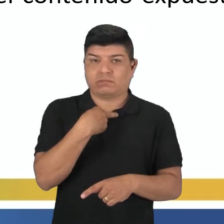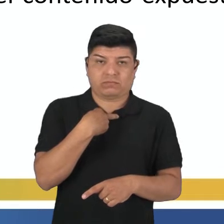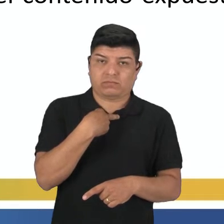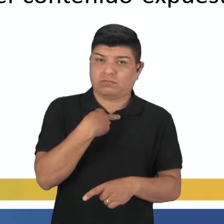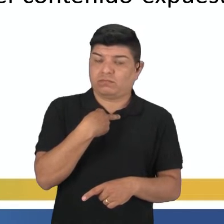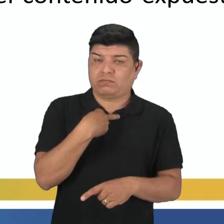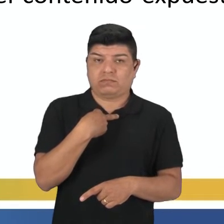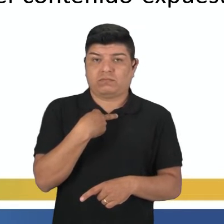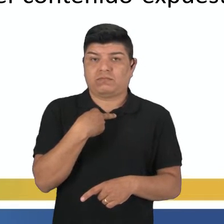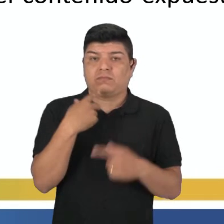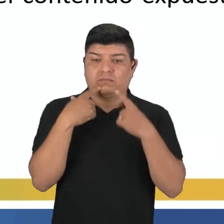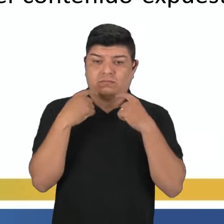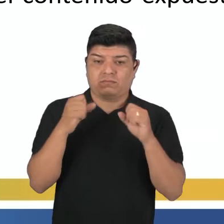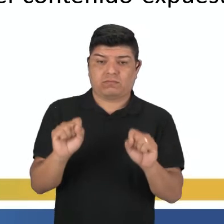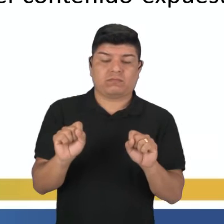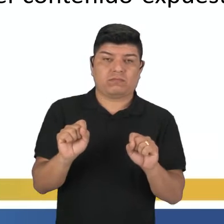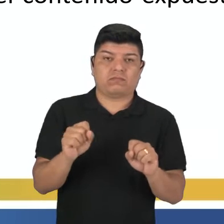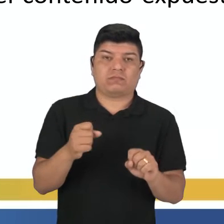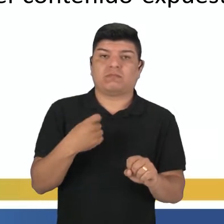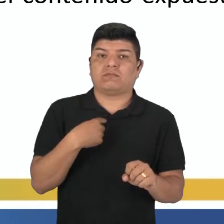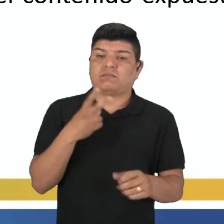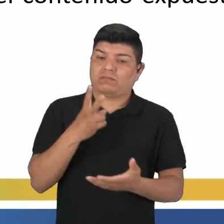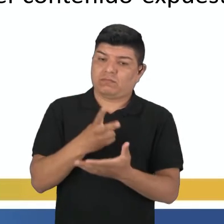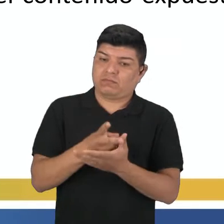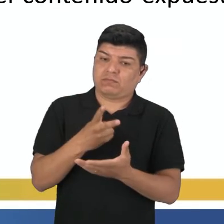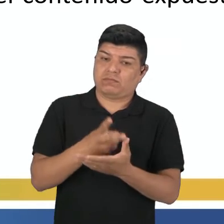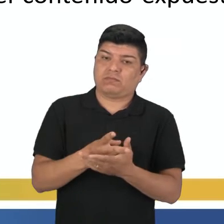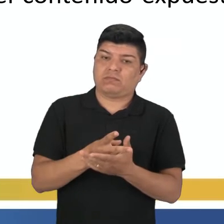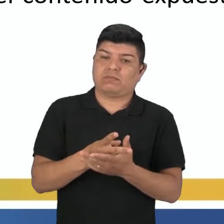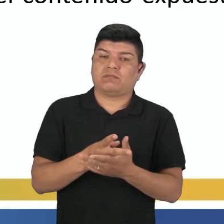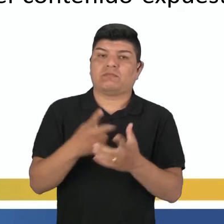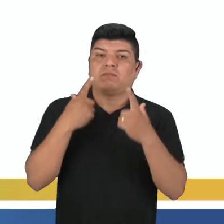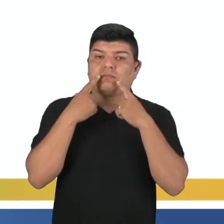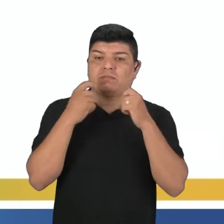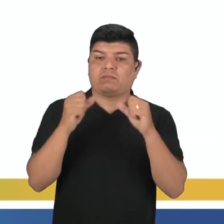recurso estilístico da linguagem, né, você vai prevalecer ali a linguagem mesmo